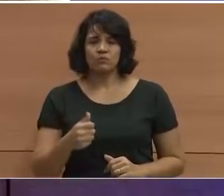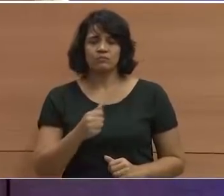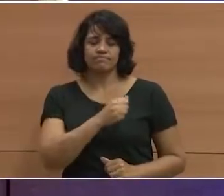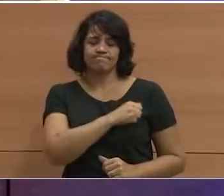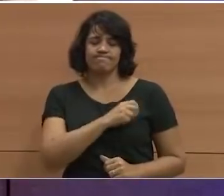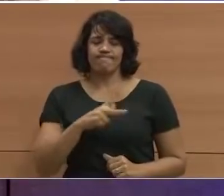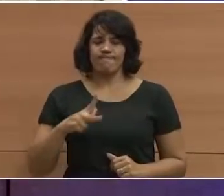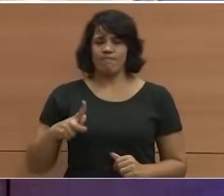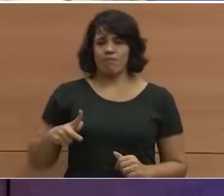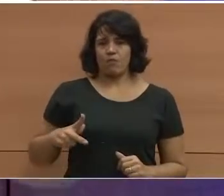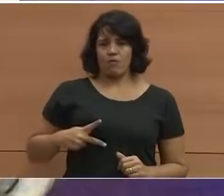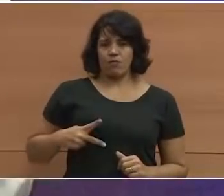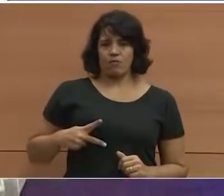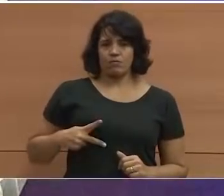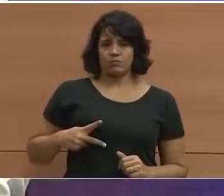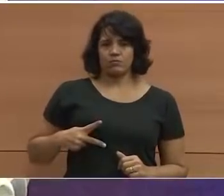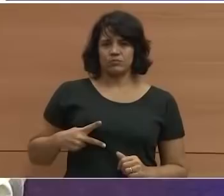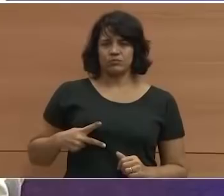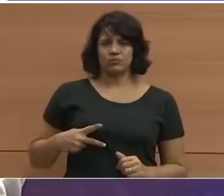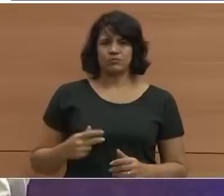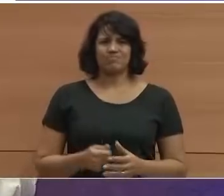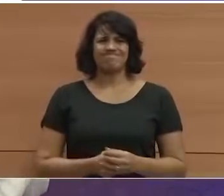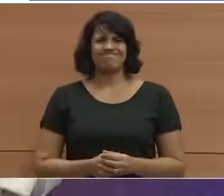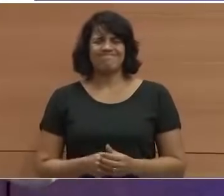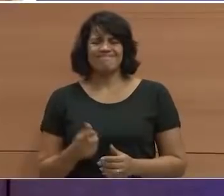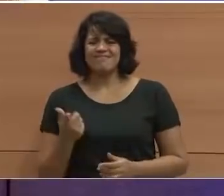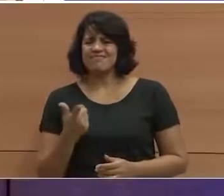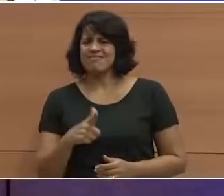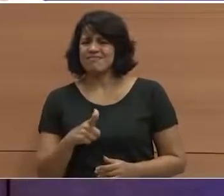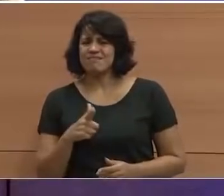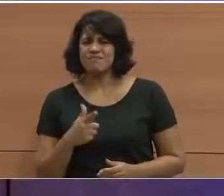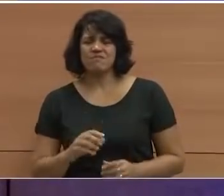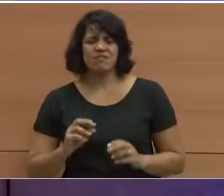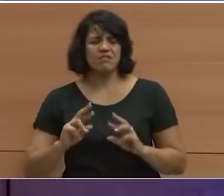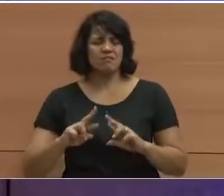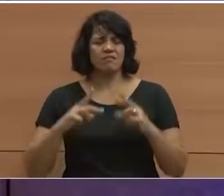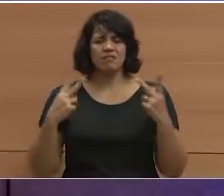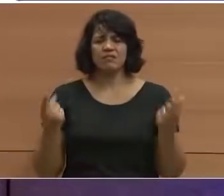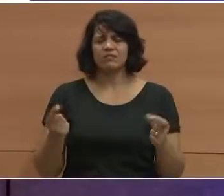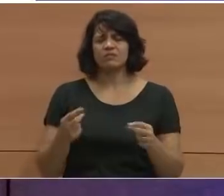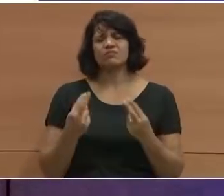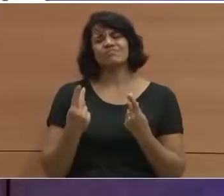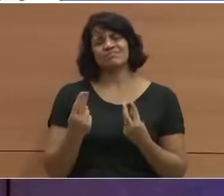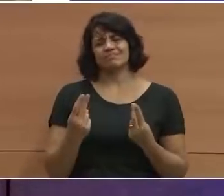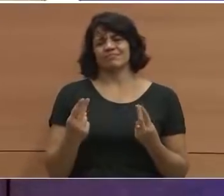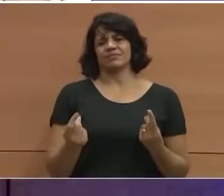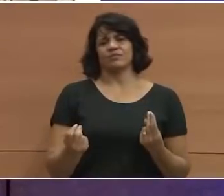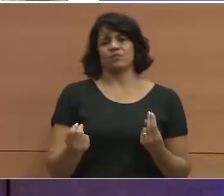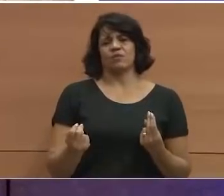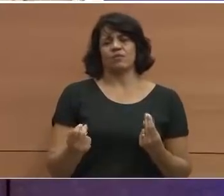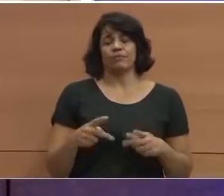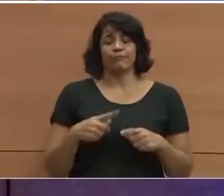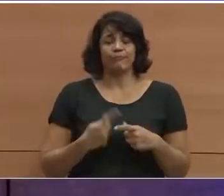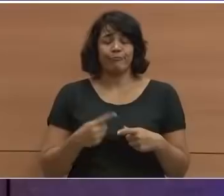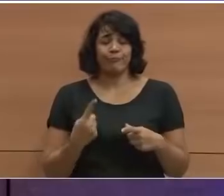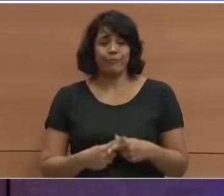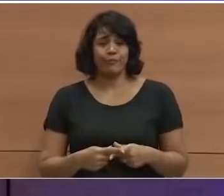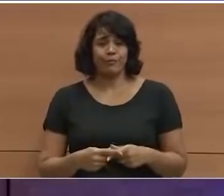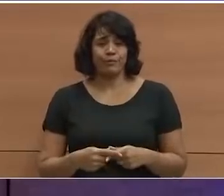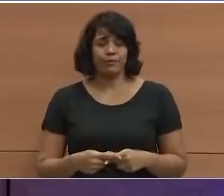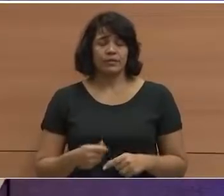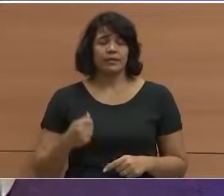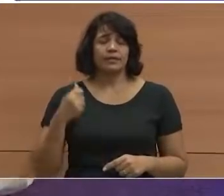algo insubstituível. Esses 12 apóstolos serão os 12 fundamentos da Nova